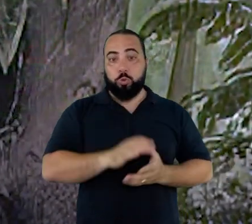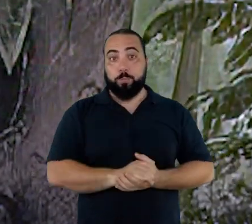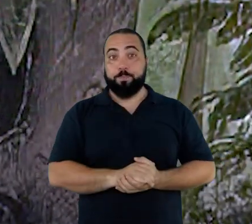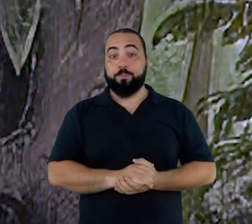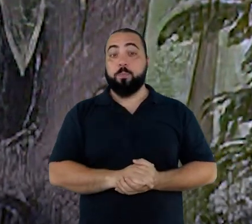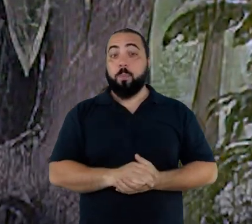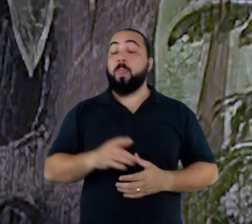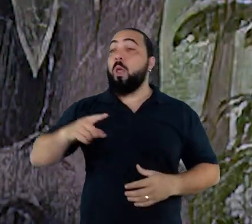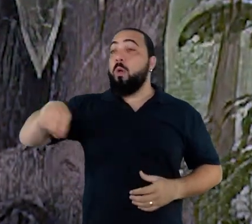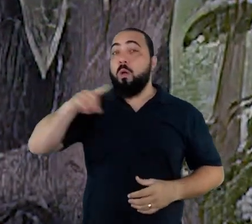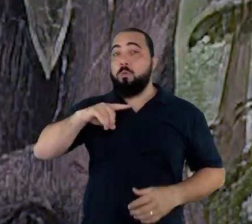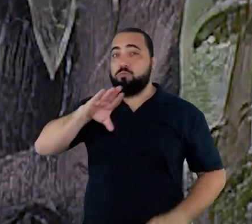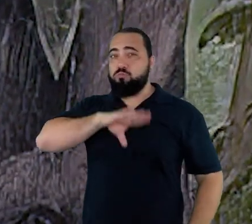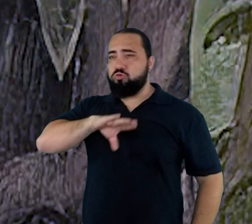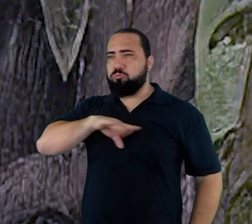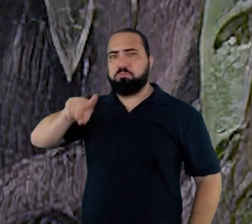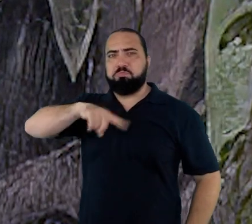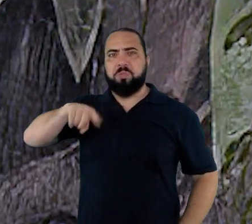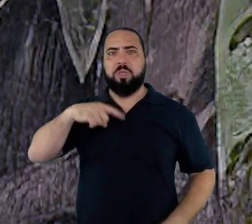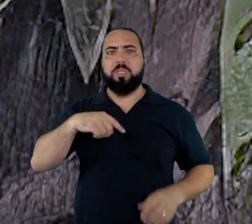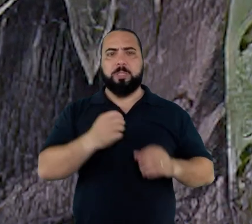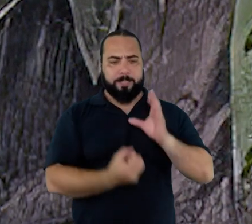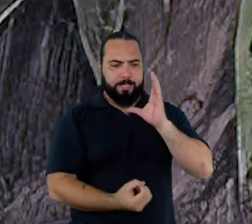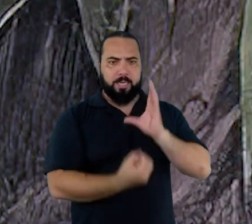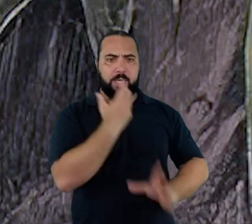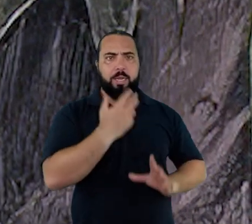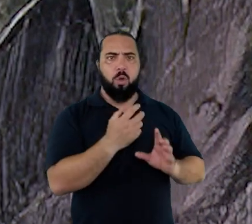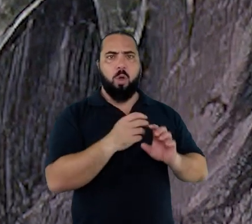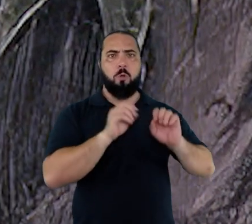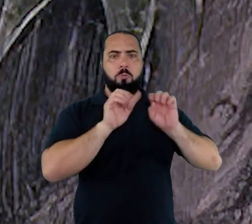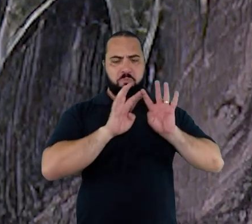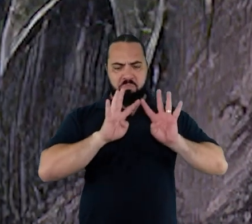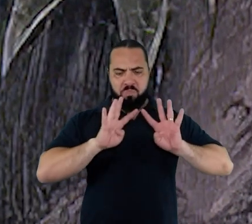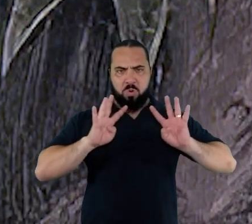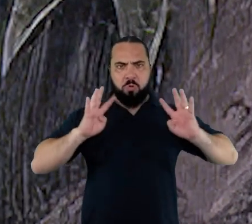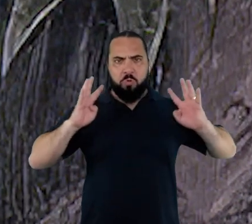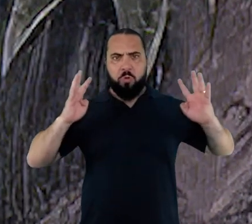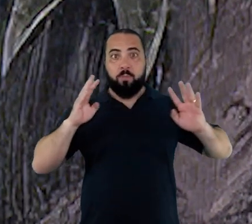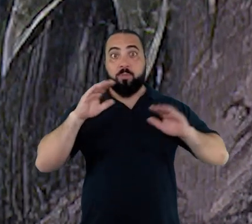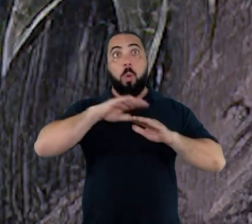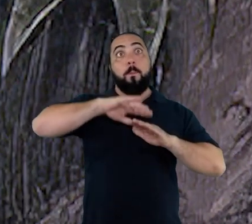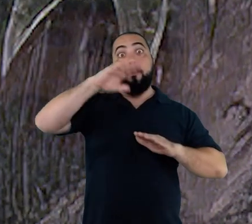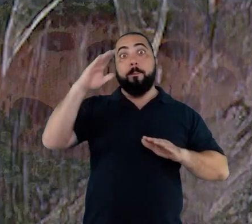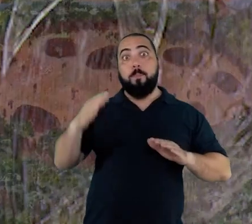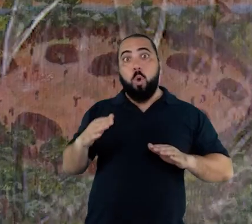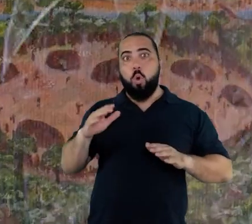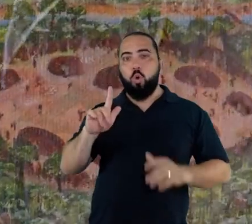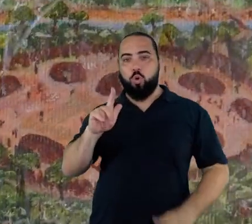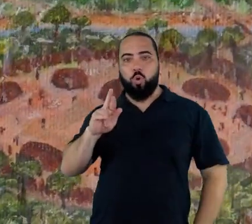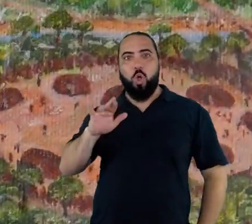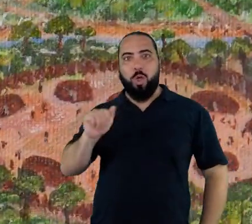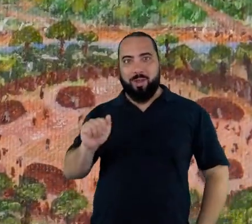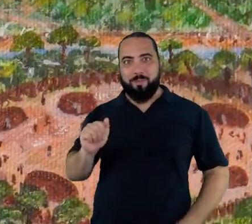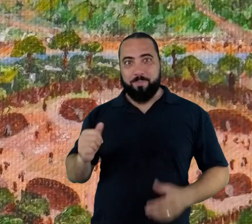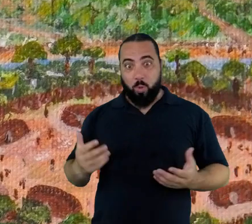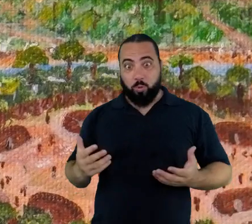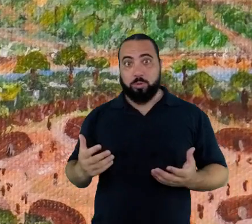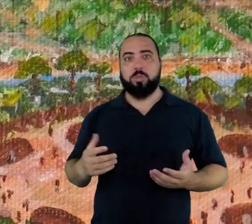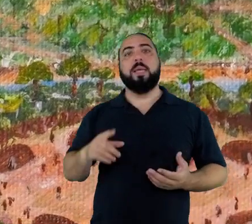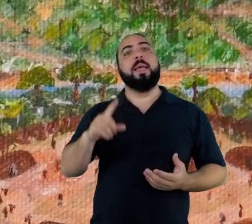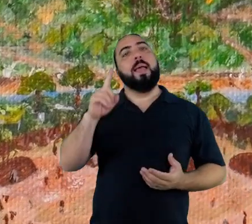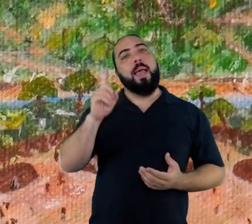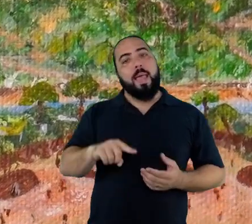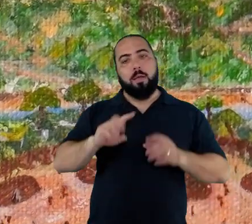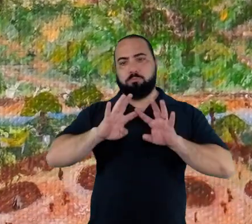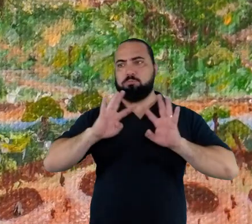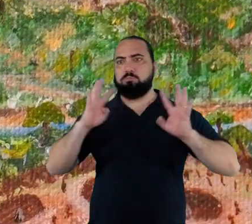iminência de um ataque luso, os tupinambá construíram uma fortificação no Morro do Leripe, que é o atual Morro da Glória, conhecido como